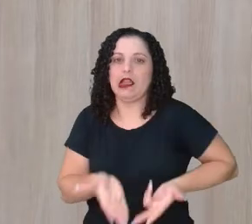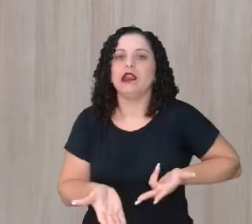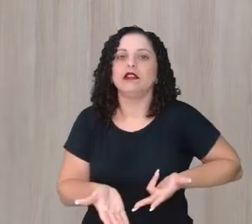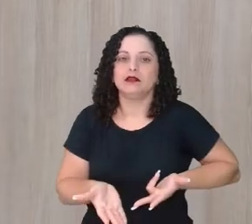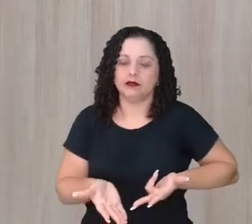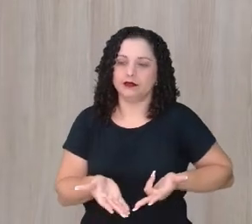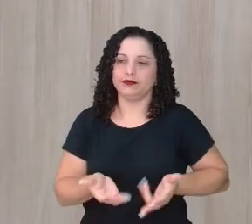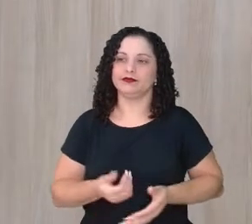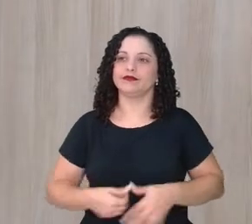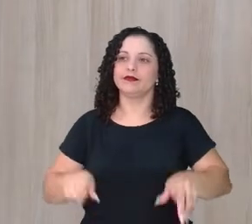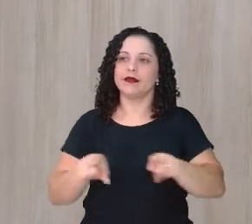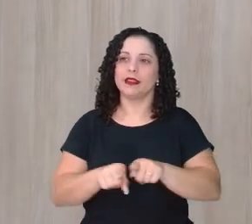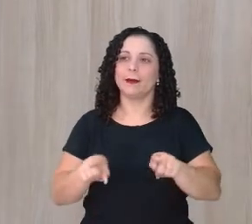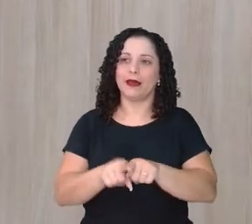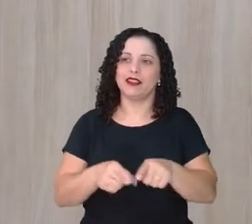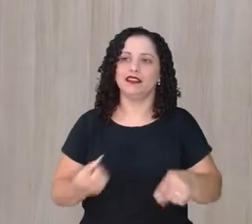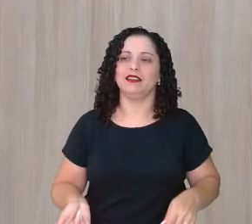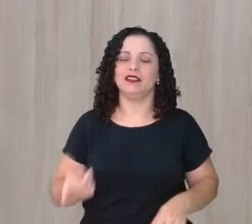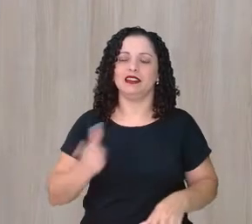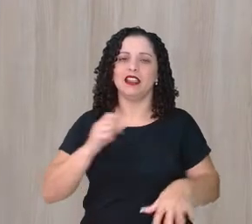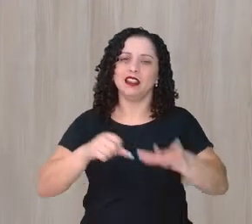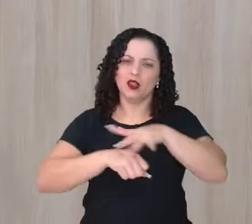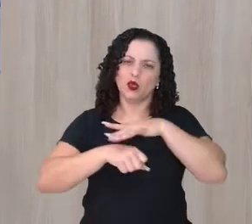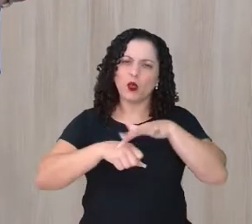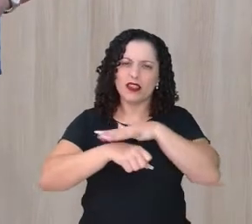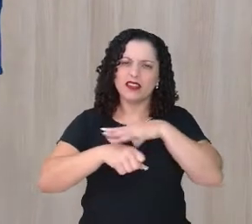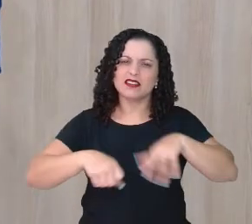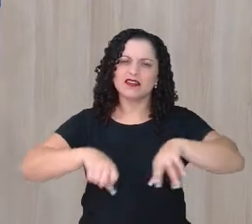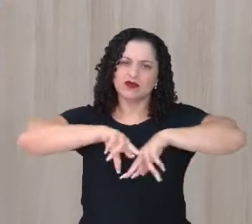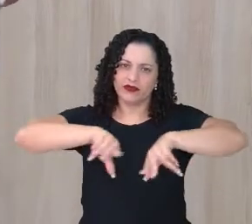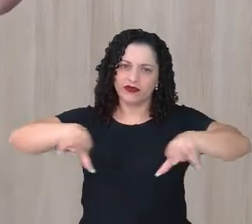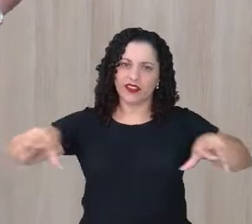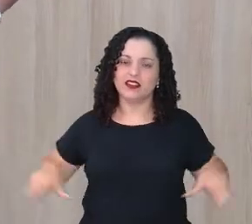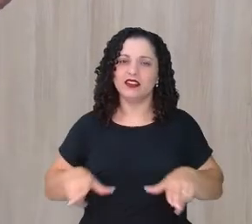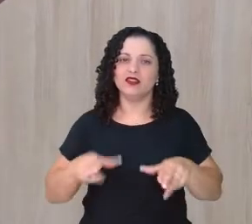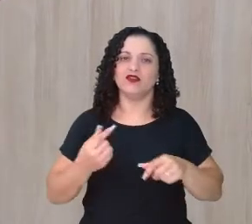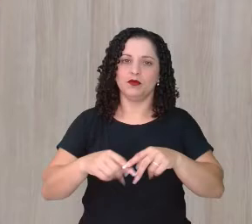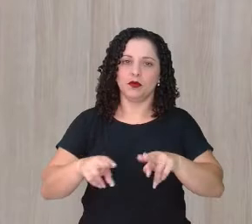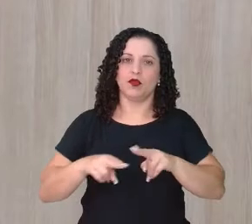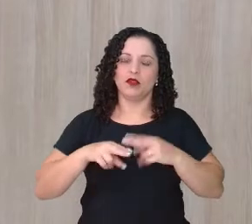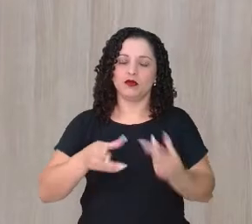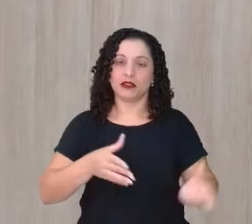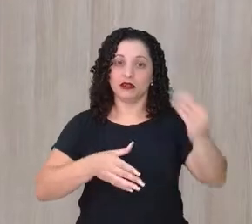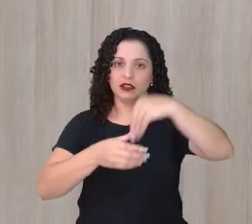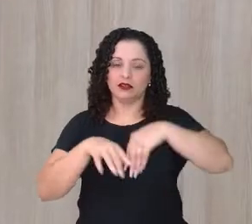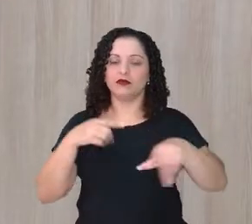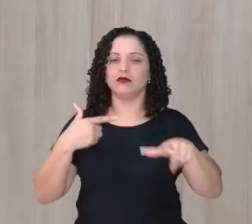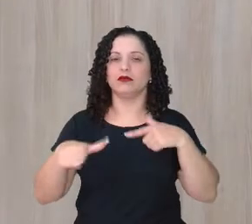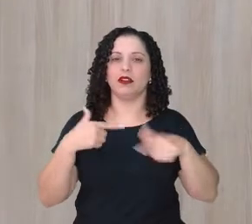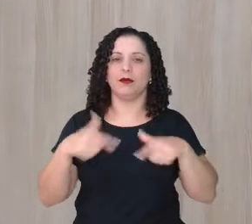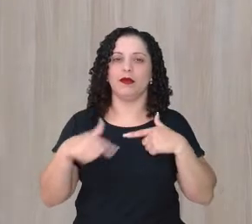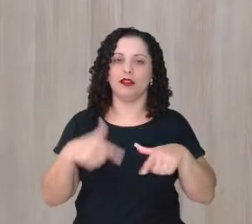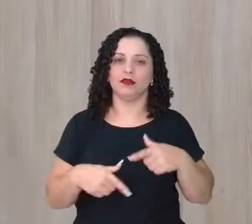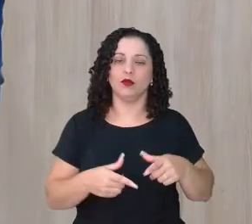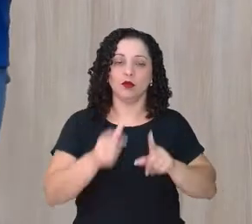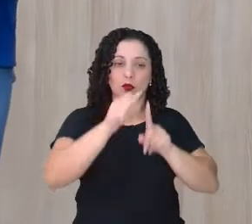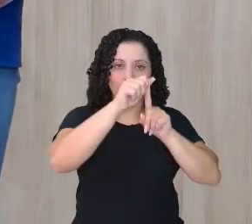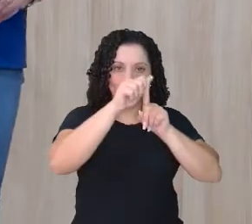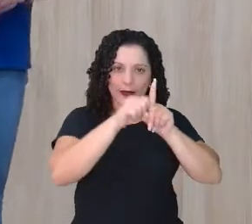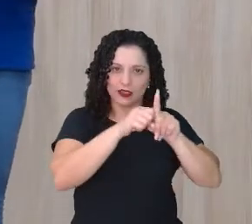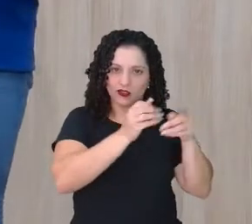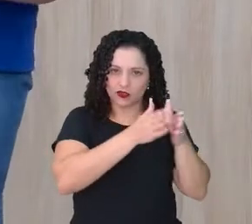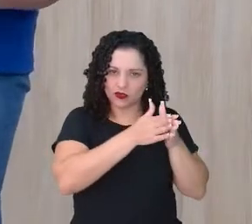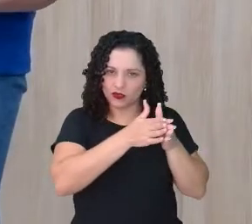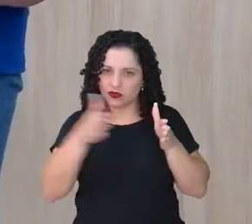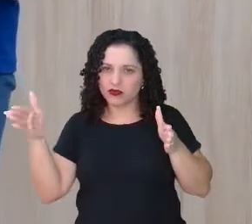a questão aí das doenças são algumas que são desenvolvidas pela realização do trabalho. Então, a gente vai, durante o mês,